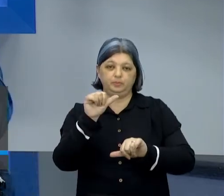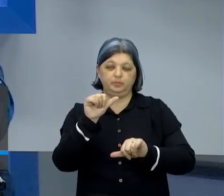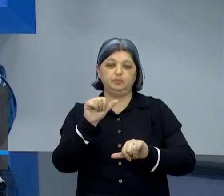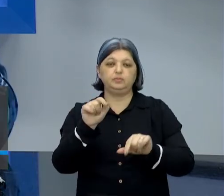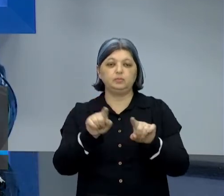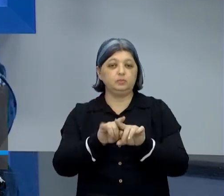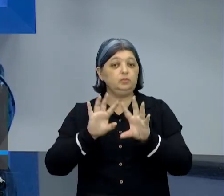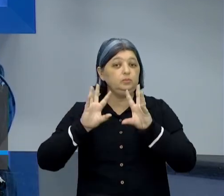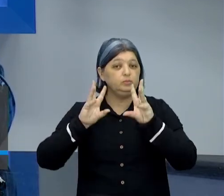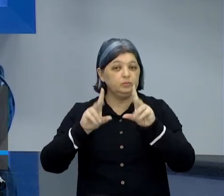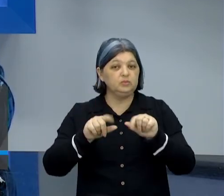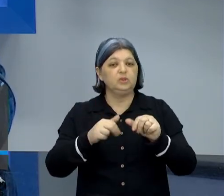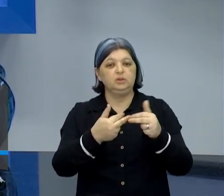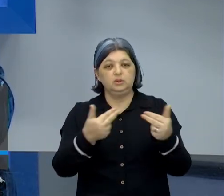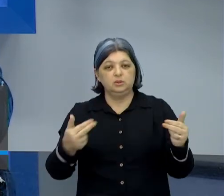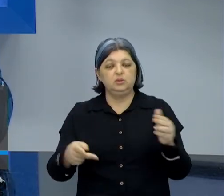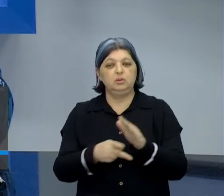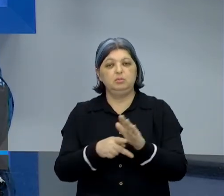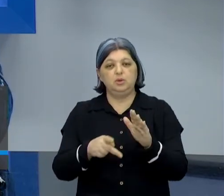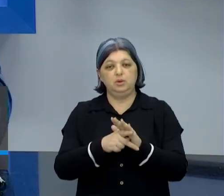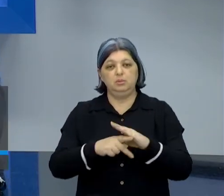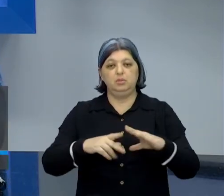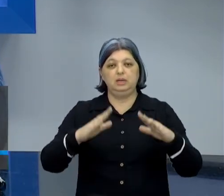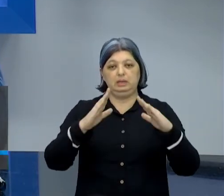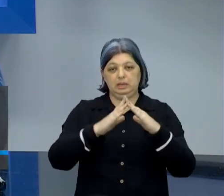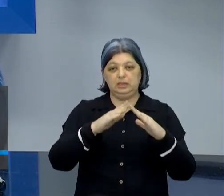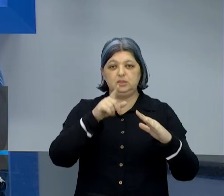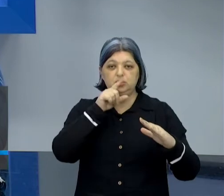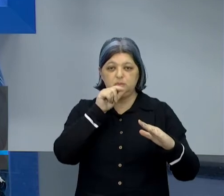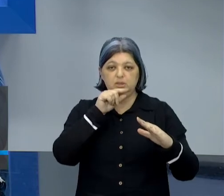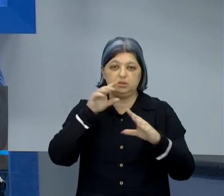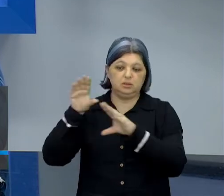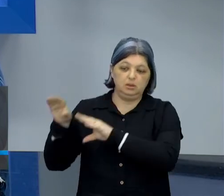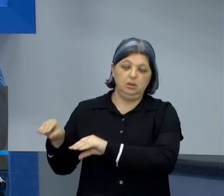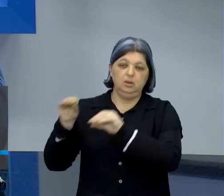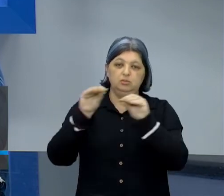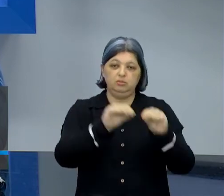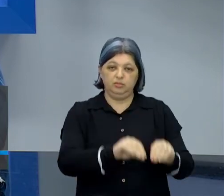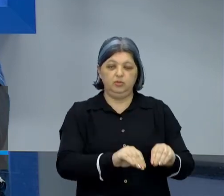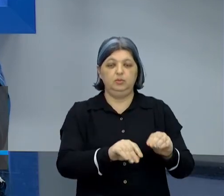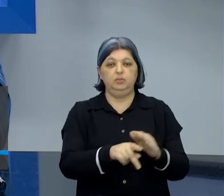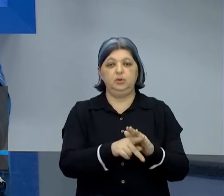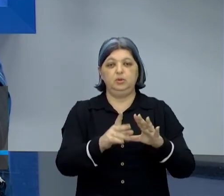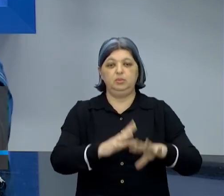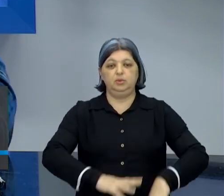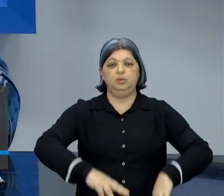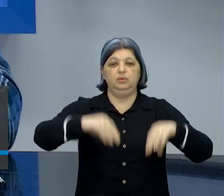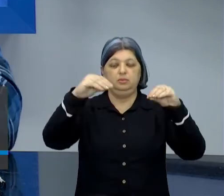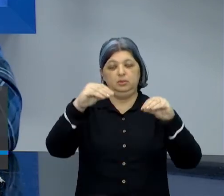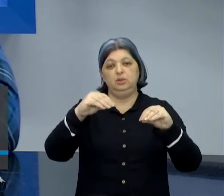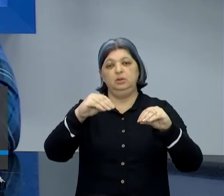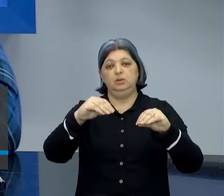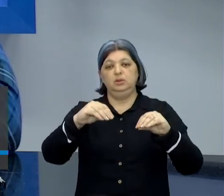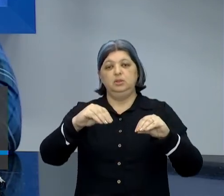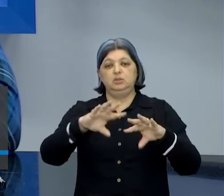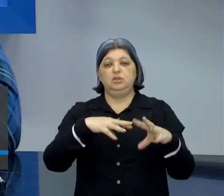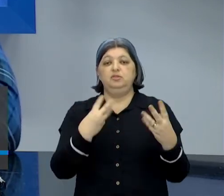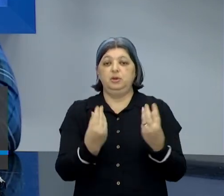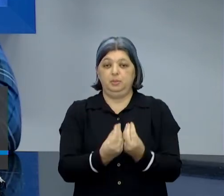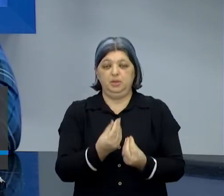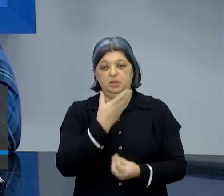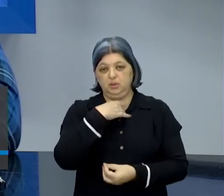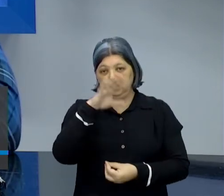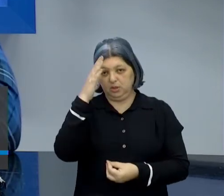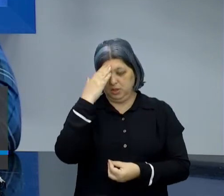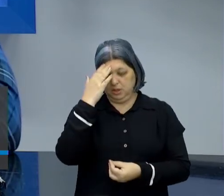os itens da Casa dos Pássaros para o palácio, né, da família real e transformaram ele no Museu